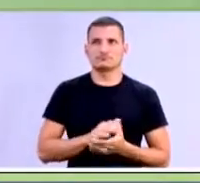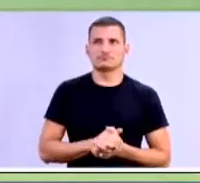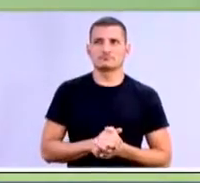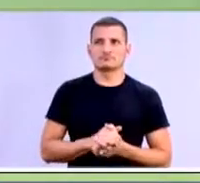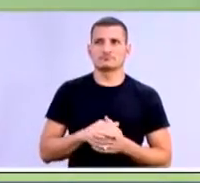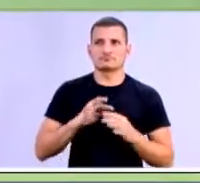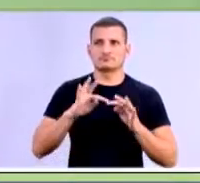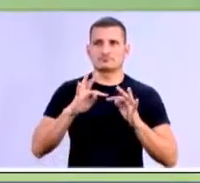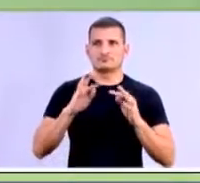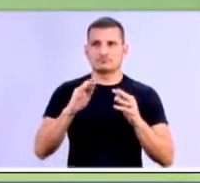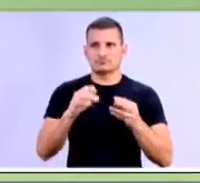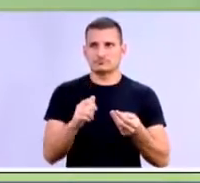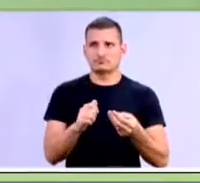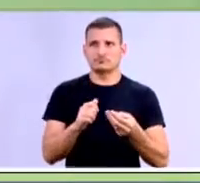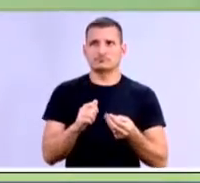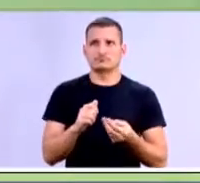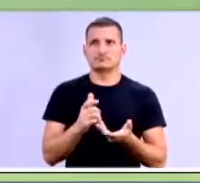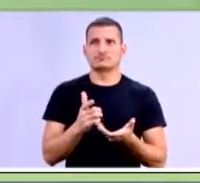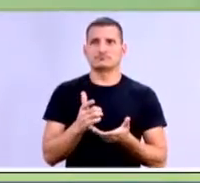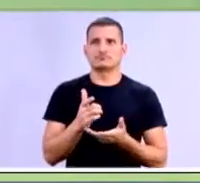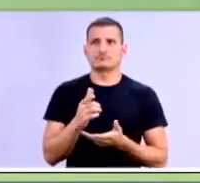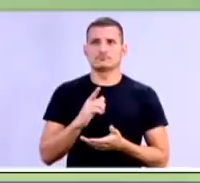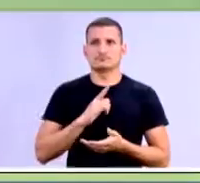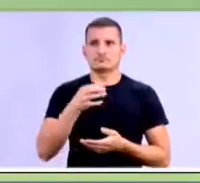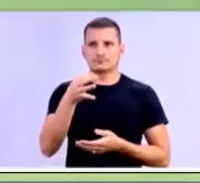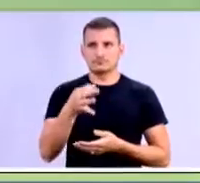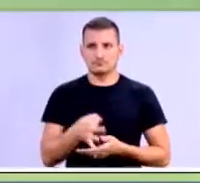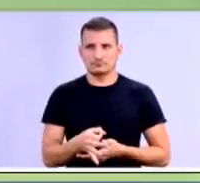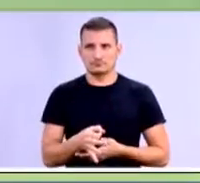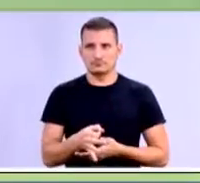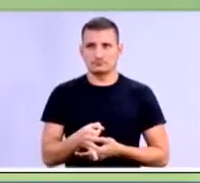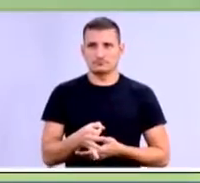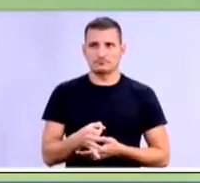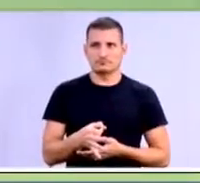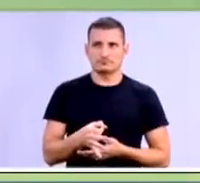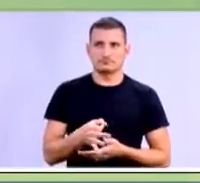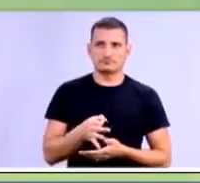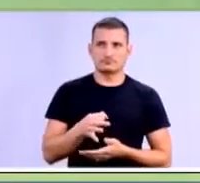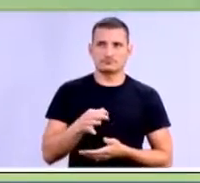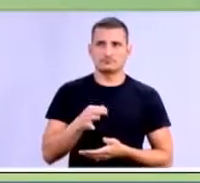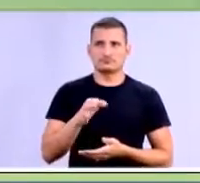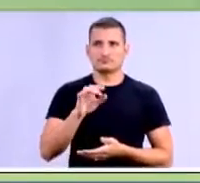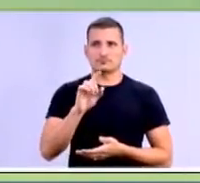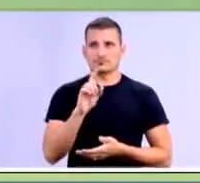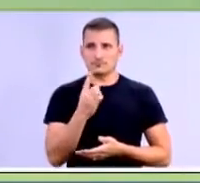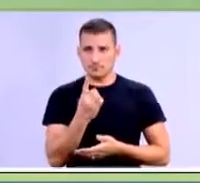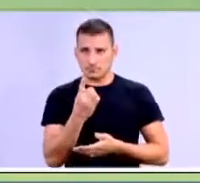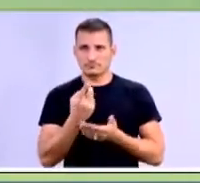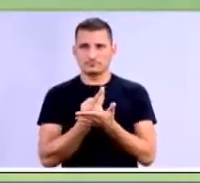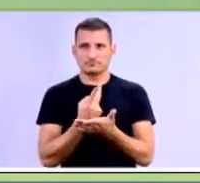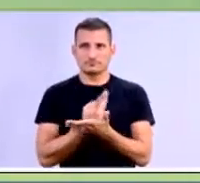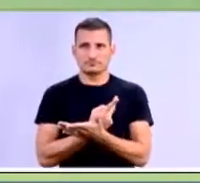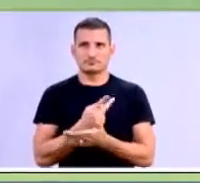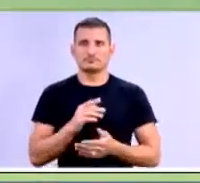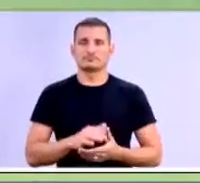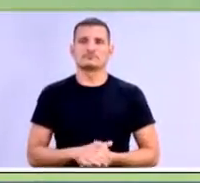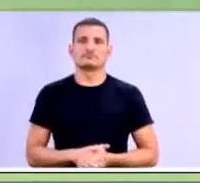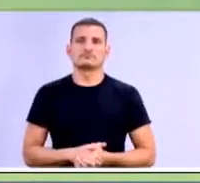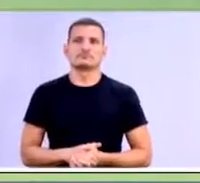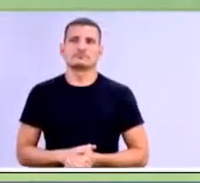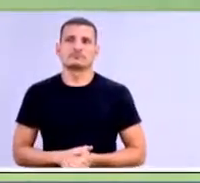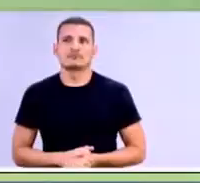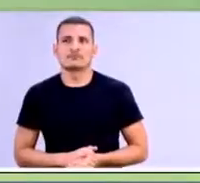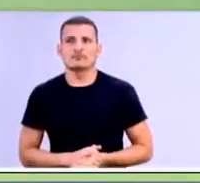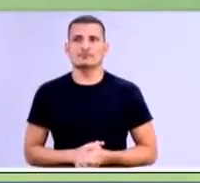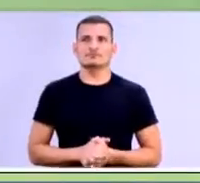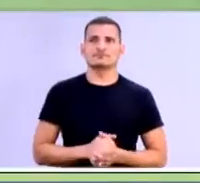as alternativas abaixo estão corretas, exceto, então vamos procurar